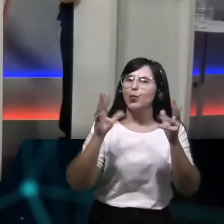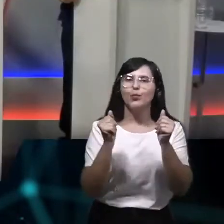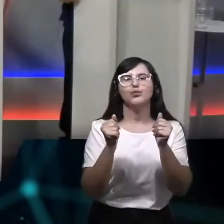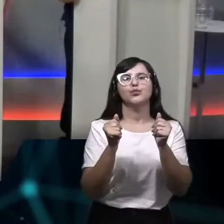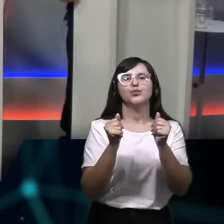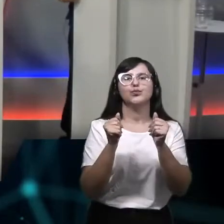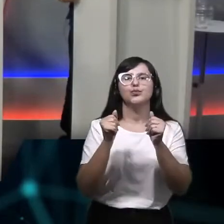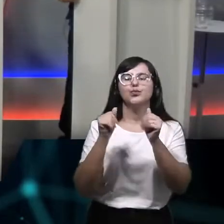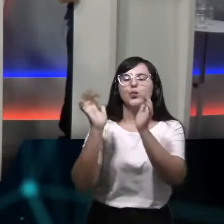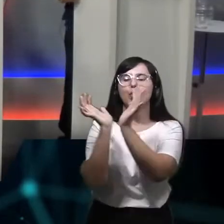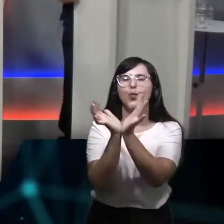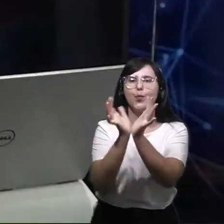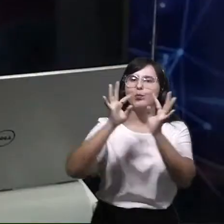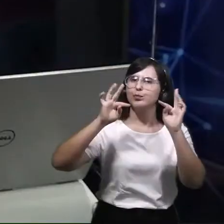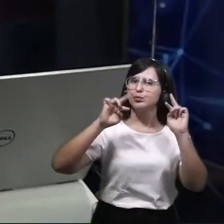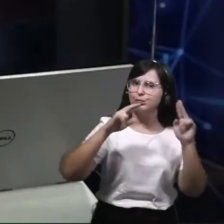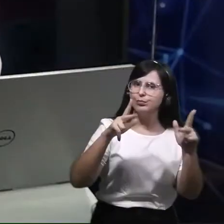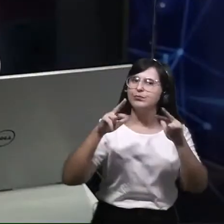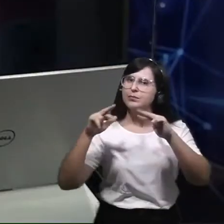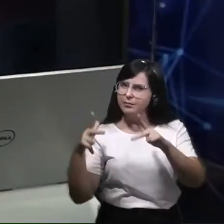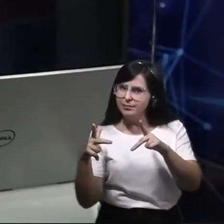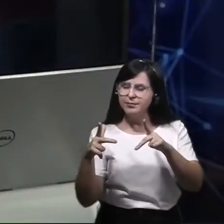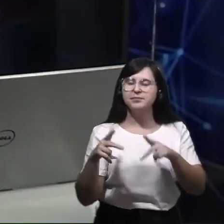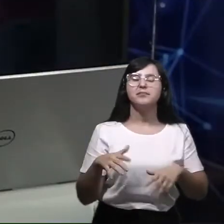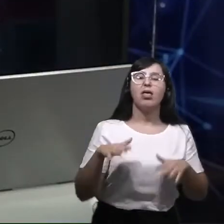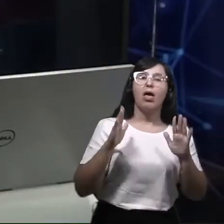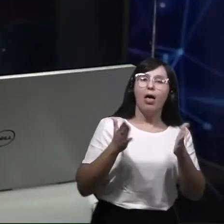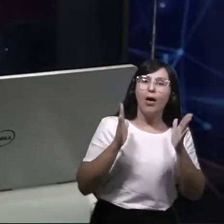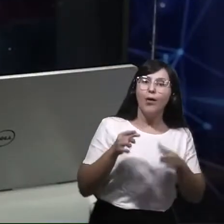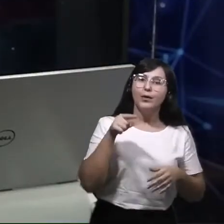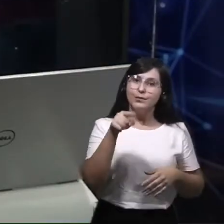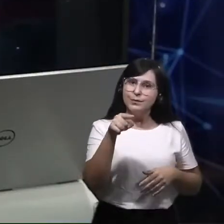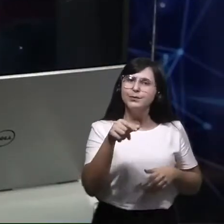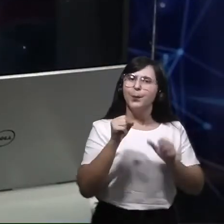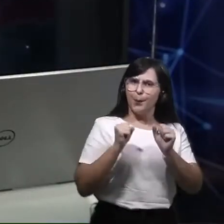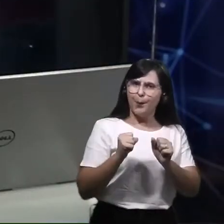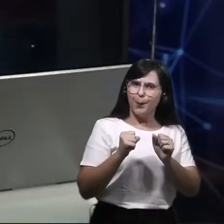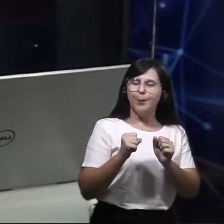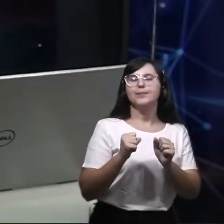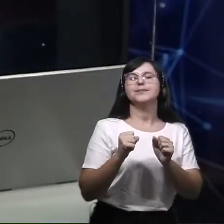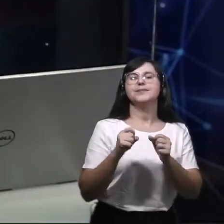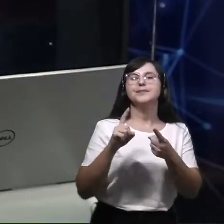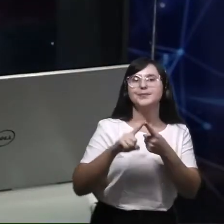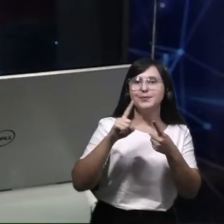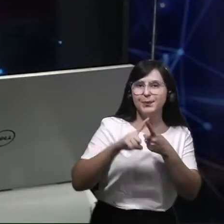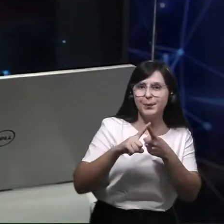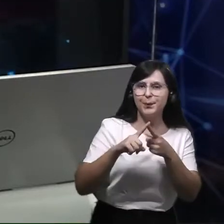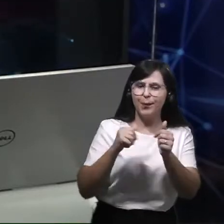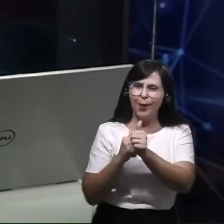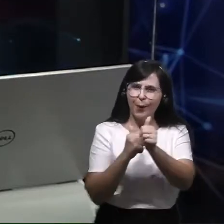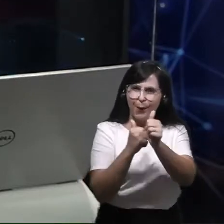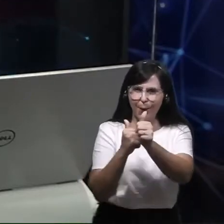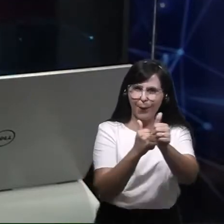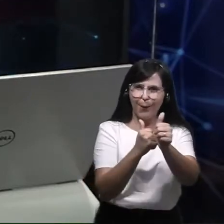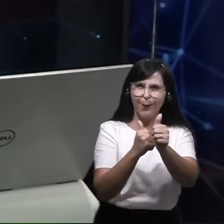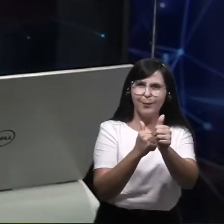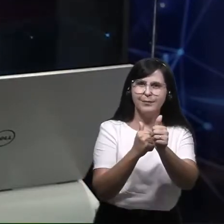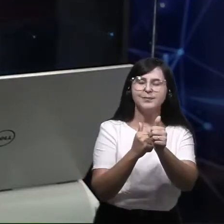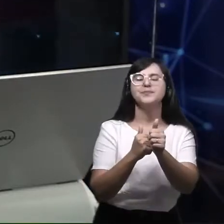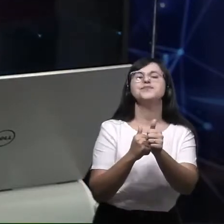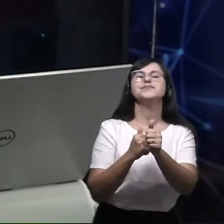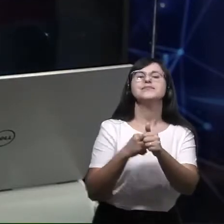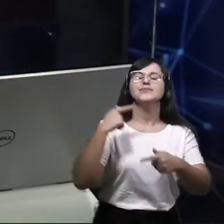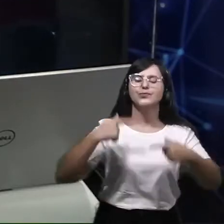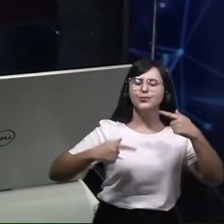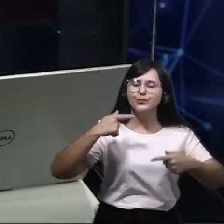conosco nesse momento. Você pode, a partir de agora, acompanhar o debate através das páginas do Santa Cruz Online, no